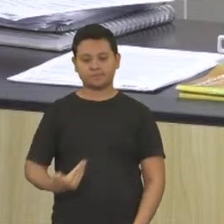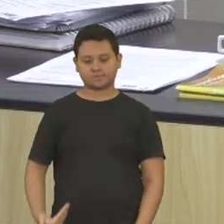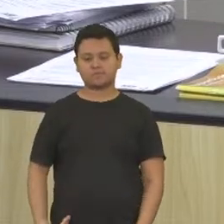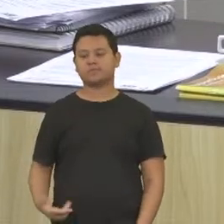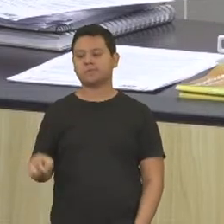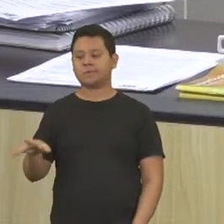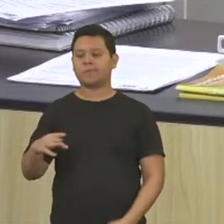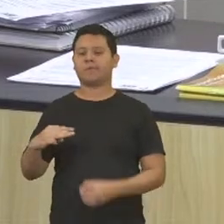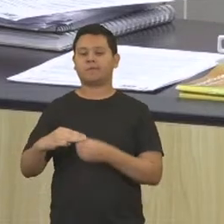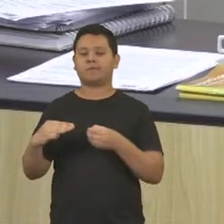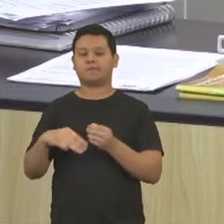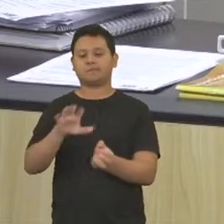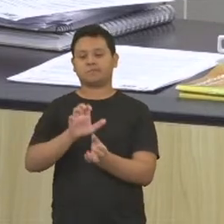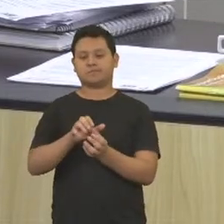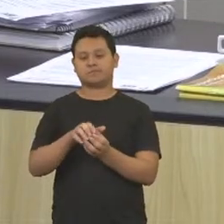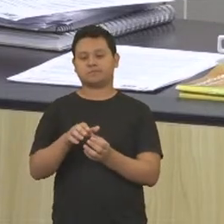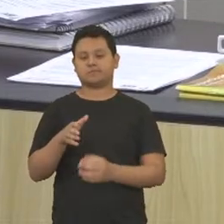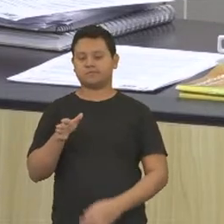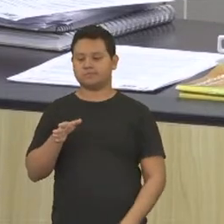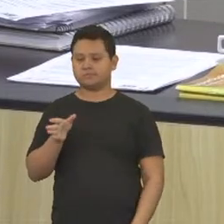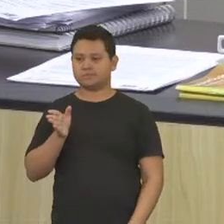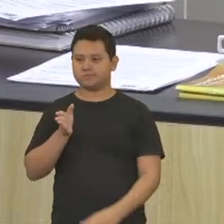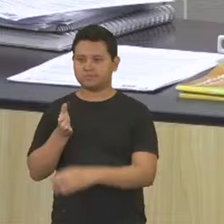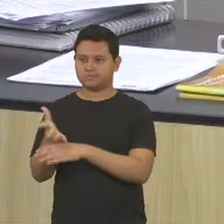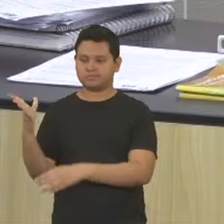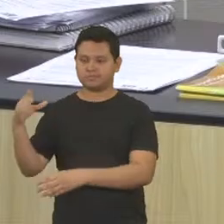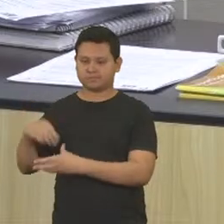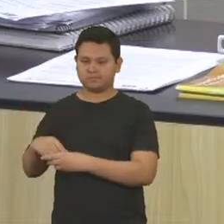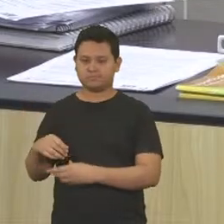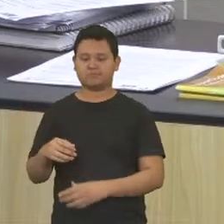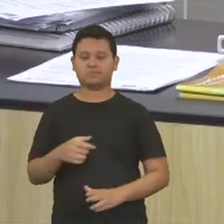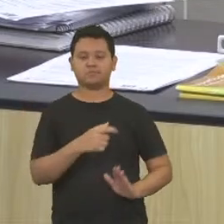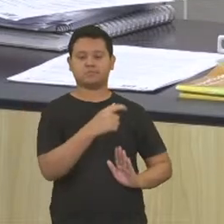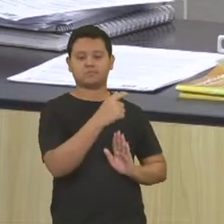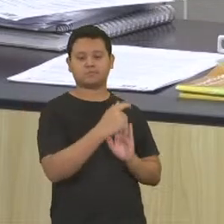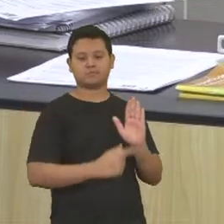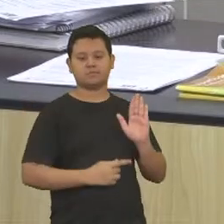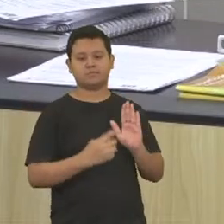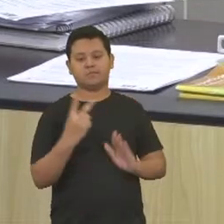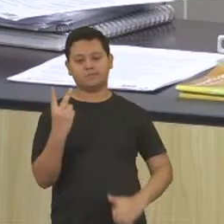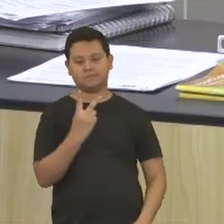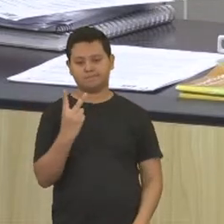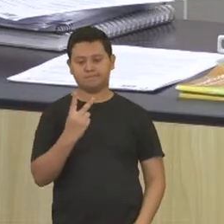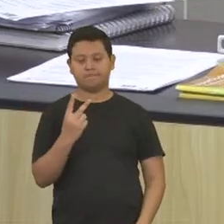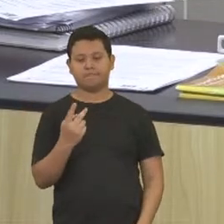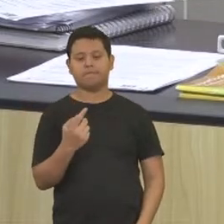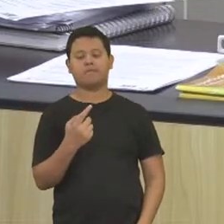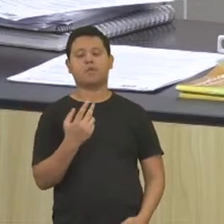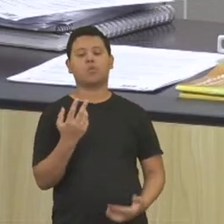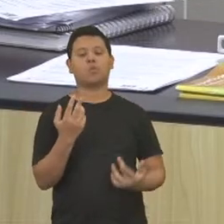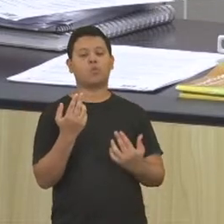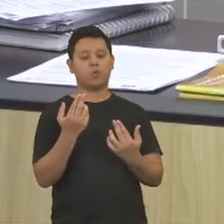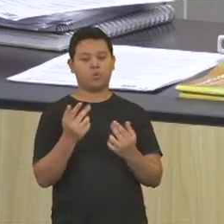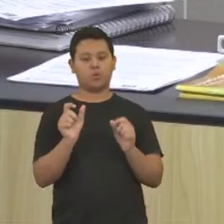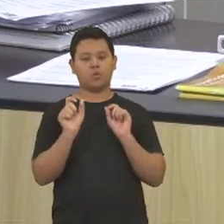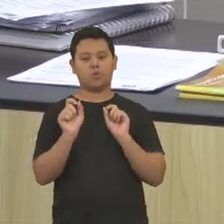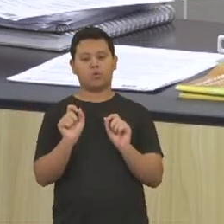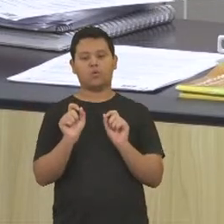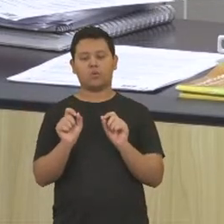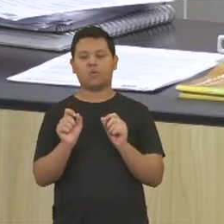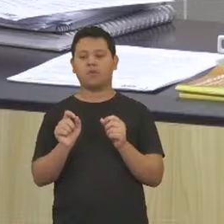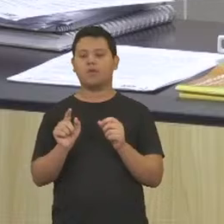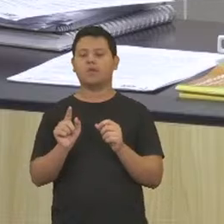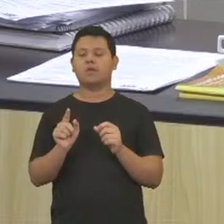no município de Jacareí. Artigo 2º. O texto constante no artigo 1º do projeto de lei em epígrafe